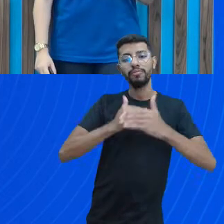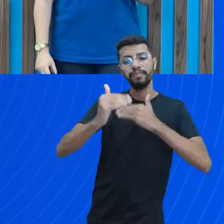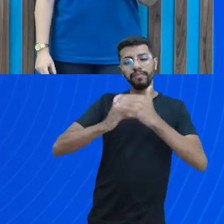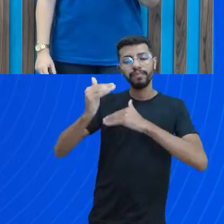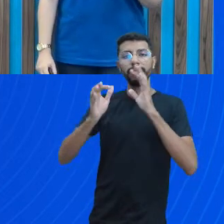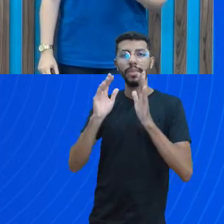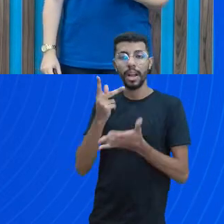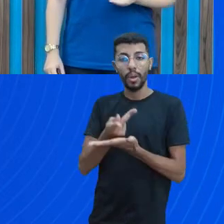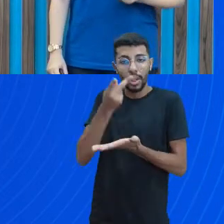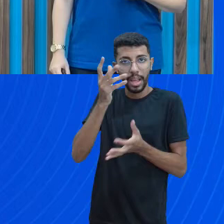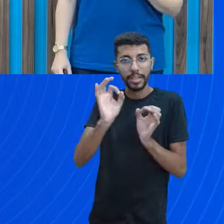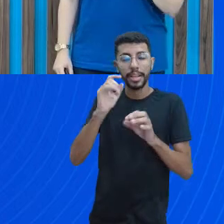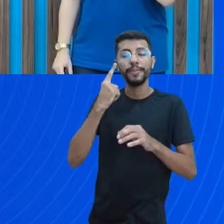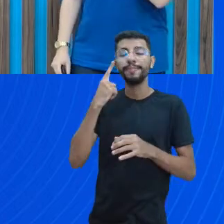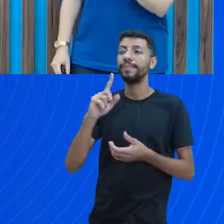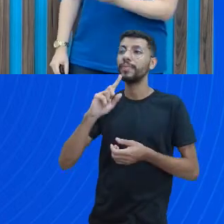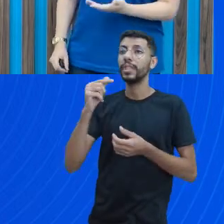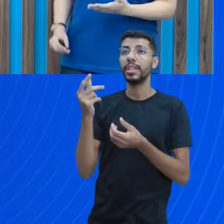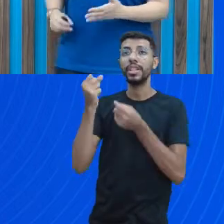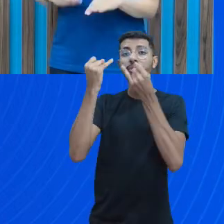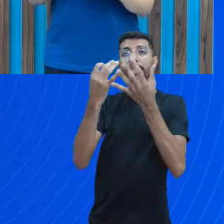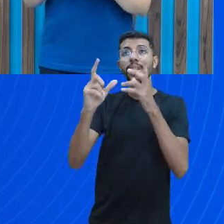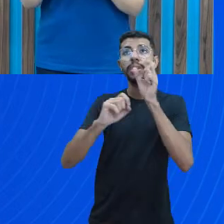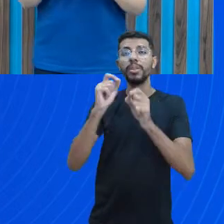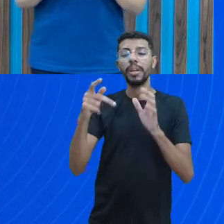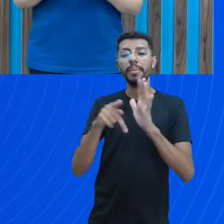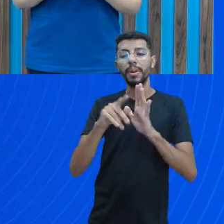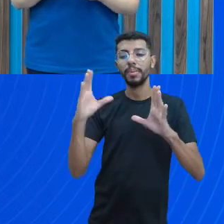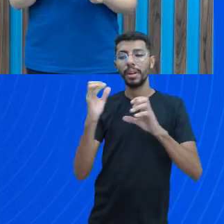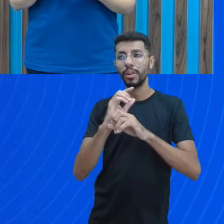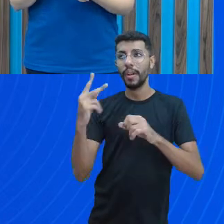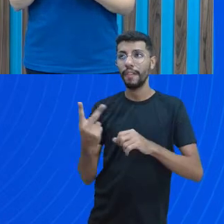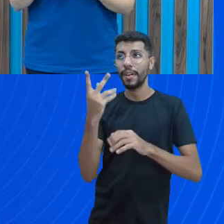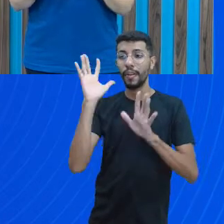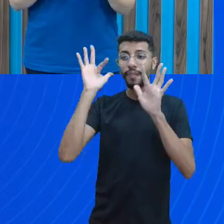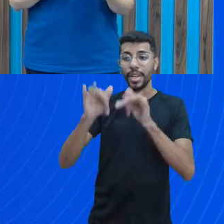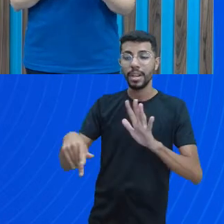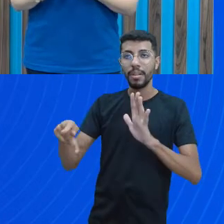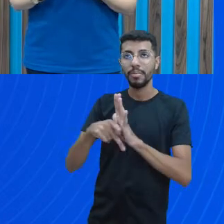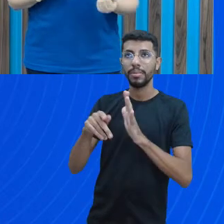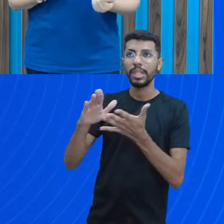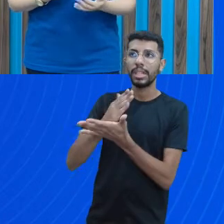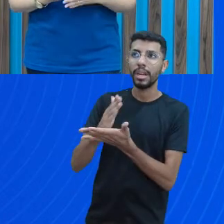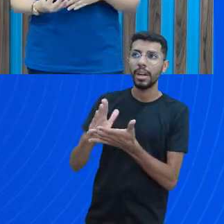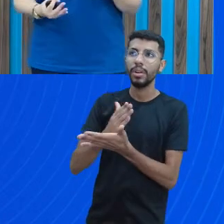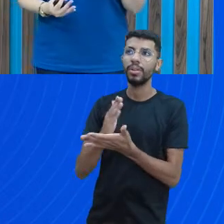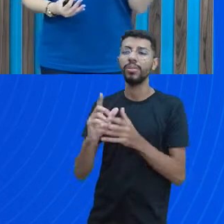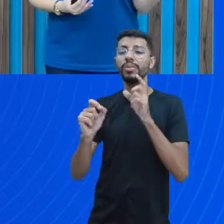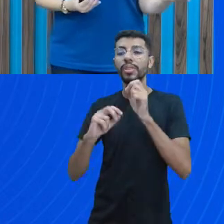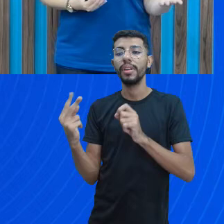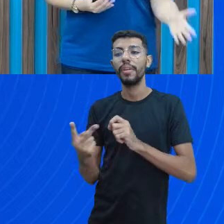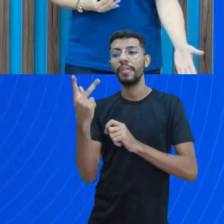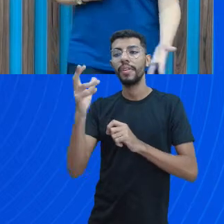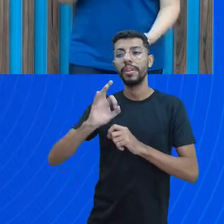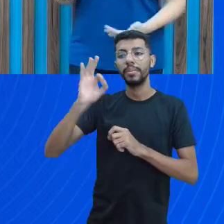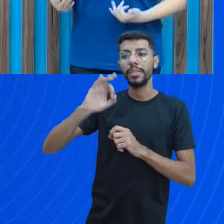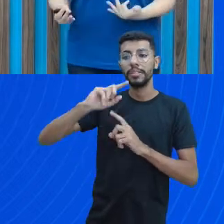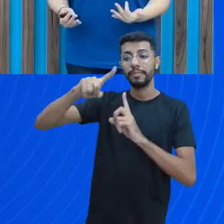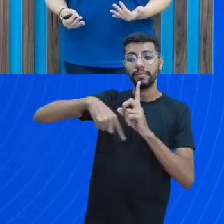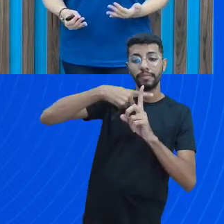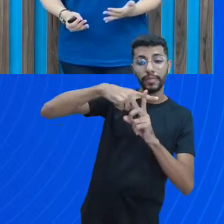está querendo dizer que para a gente calcular o valor final de alguma situação onde esses valores de percentual foram acrescidos